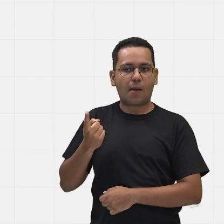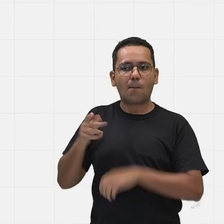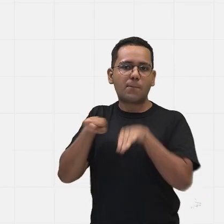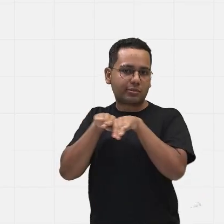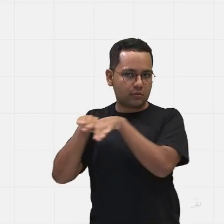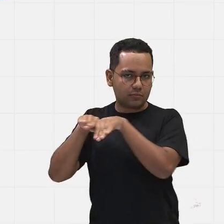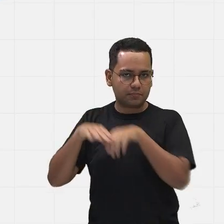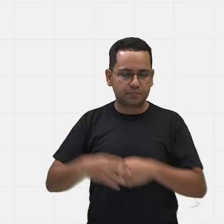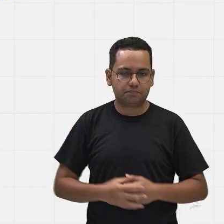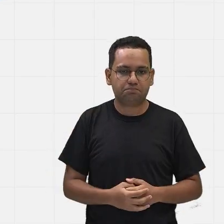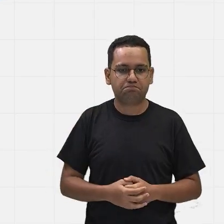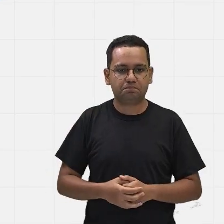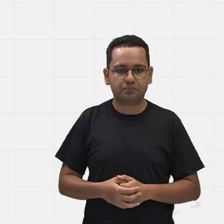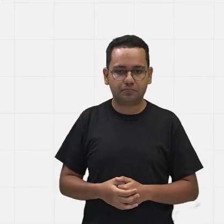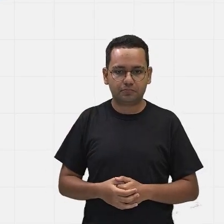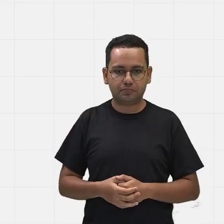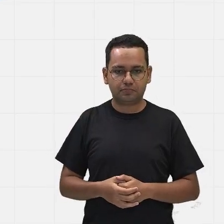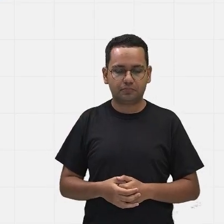Seguinte.